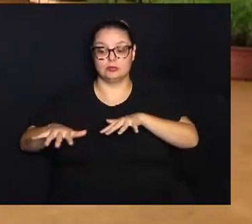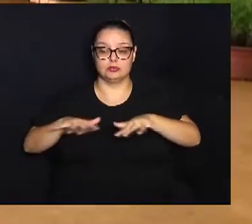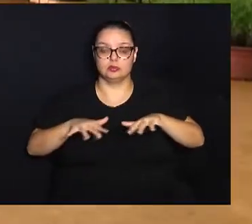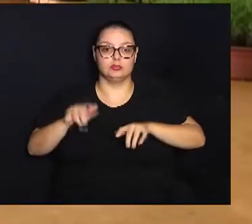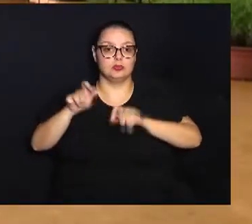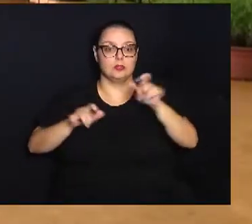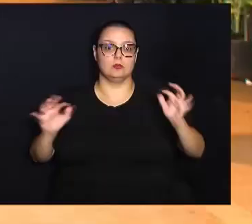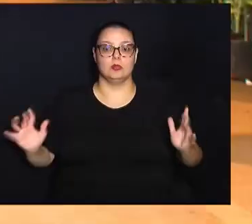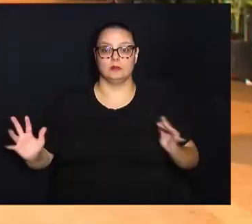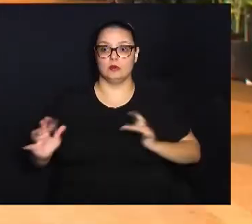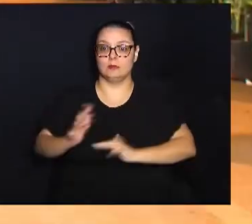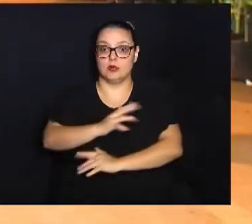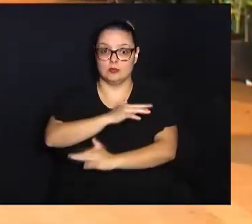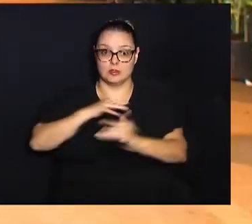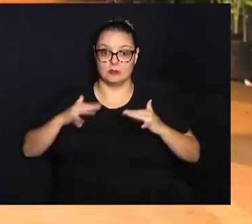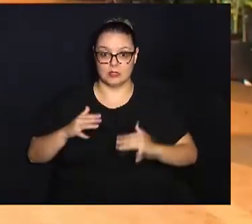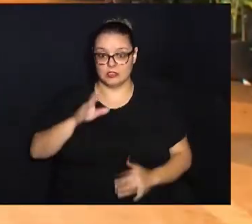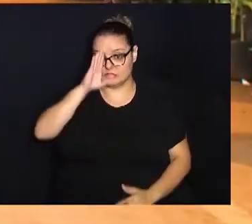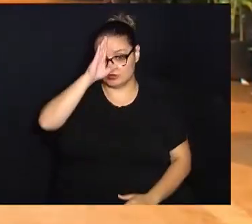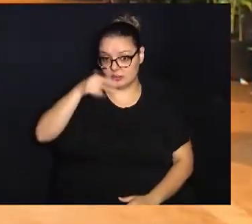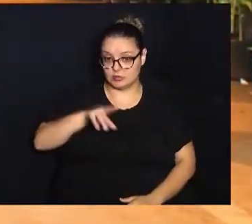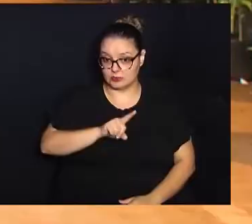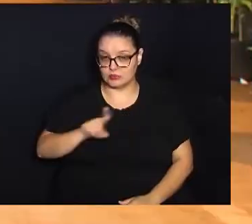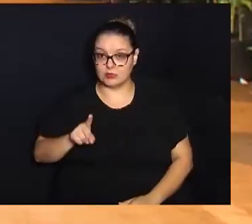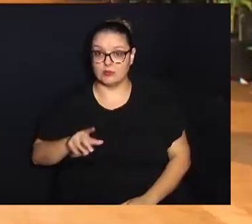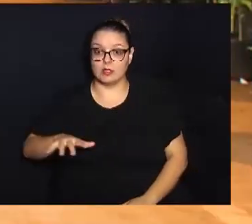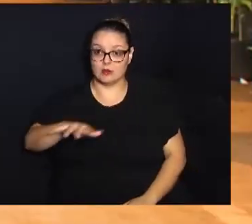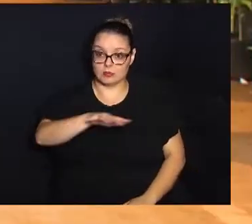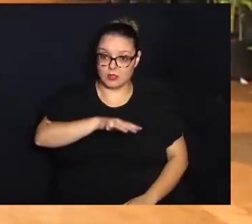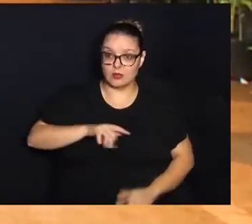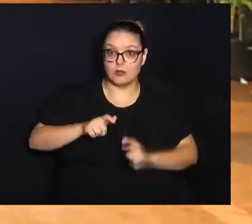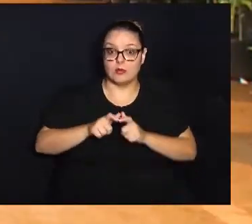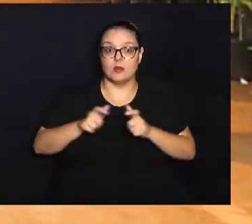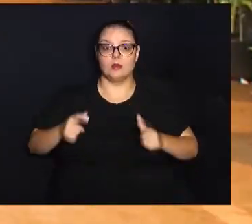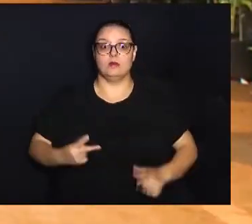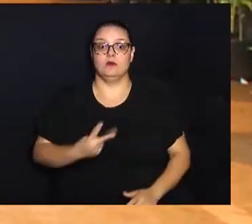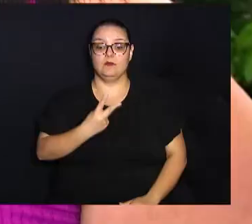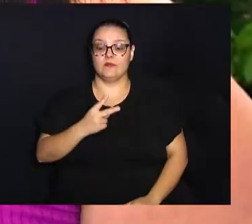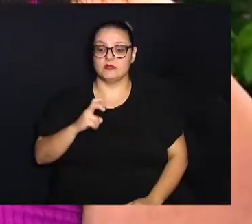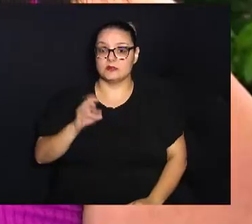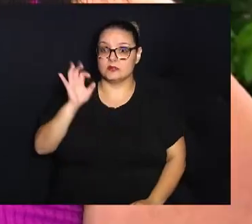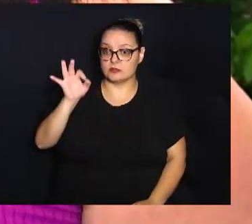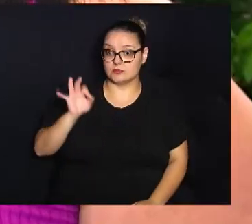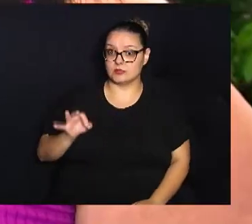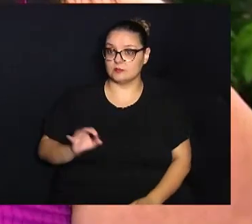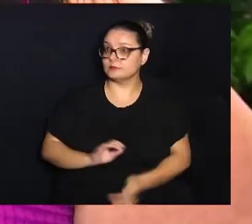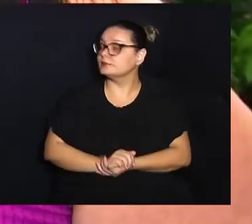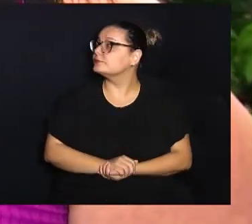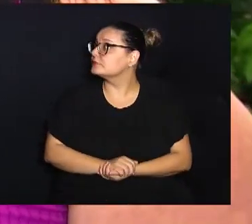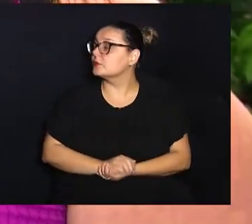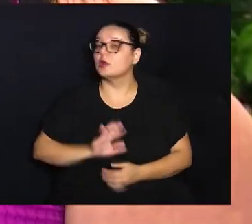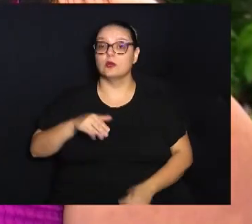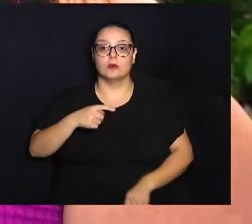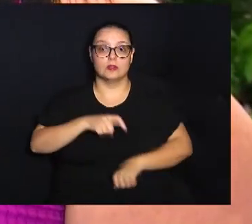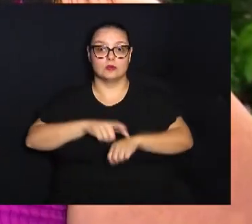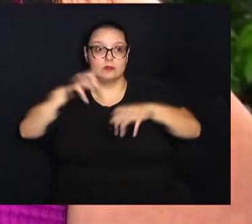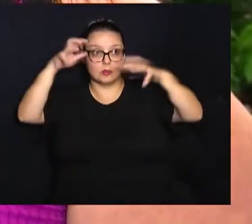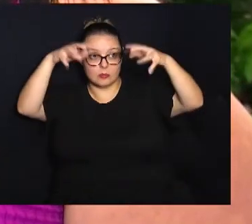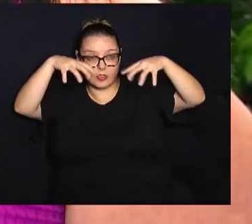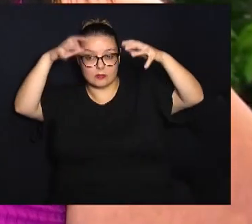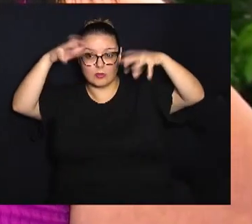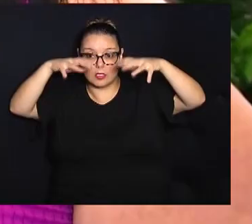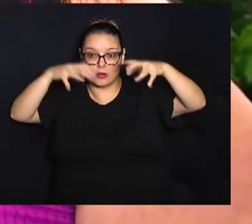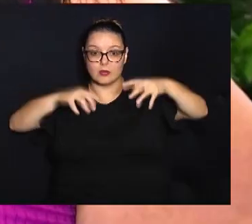pessoas ligadas direta ou indiretamente ao setor aumente em 25%. A partir da hora que começa a chover, é a hora que o